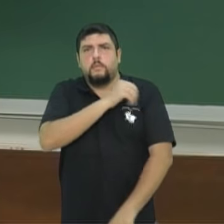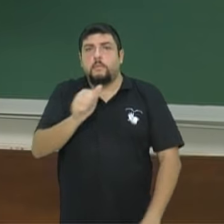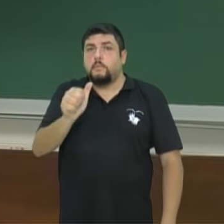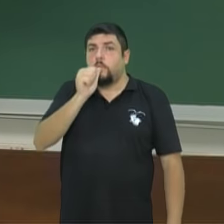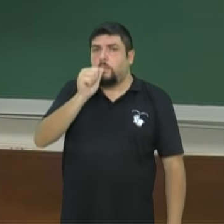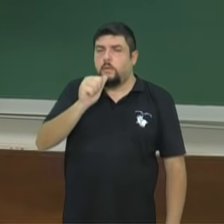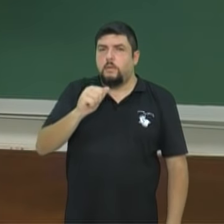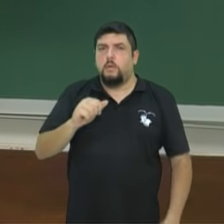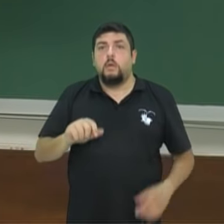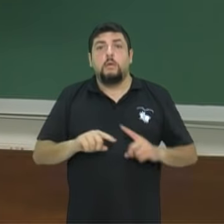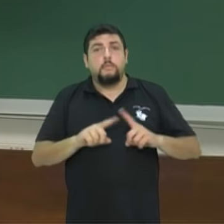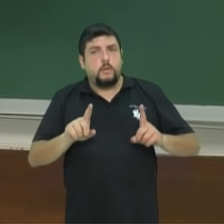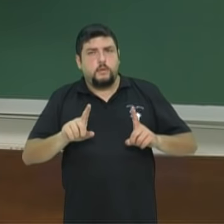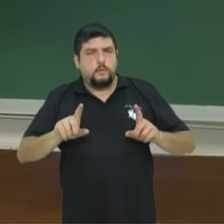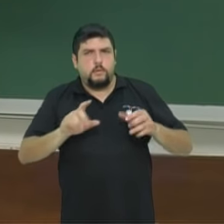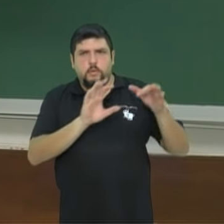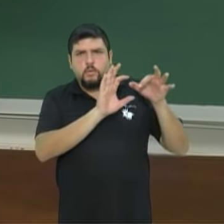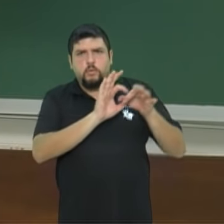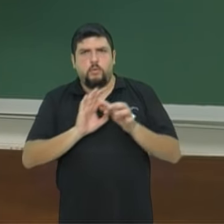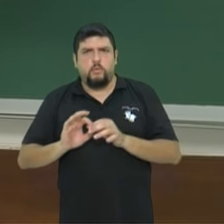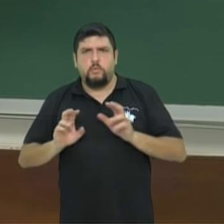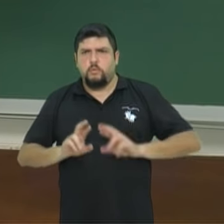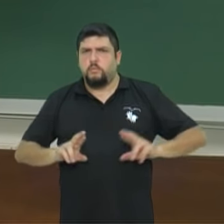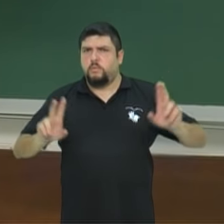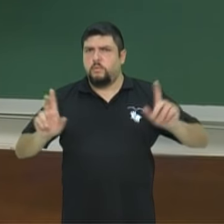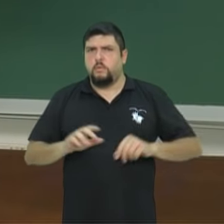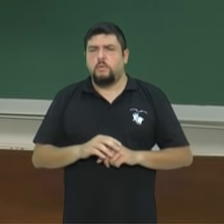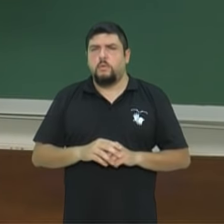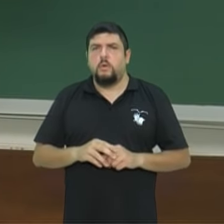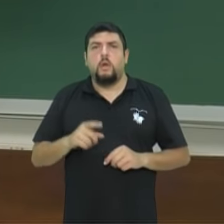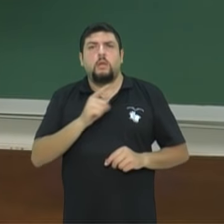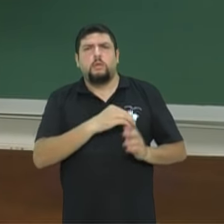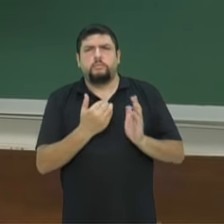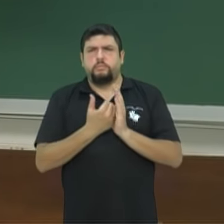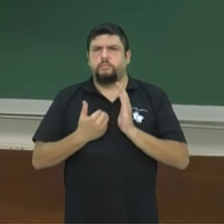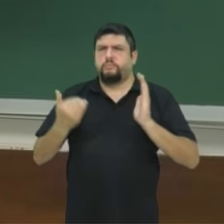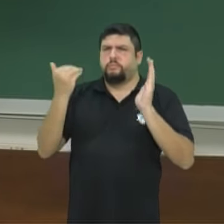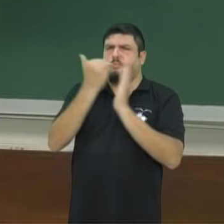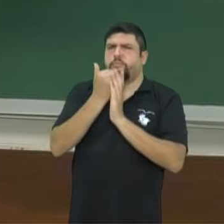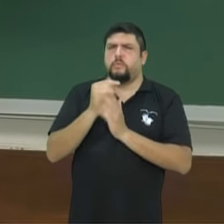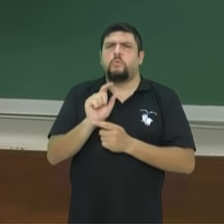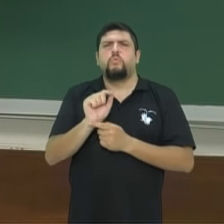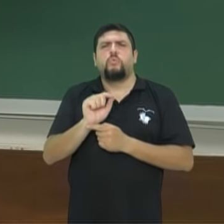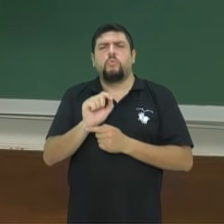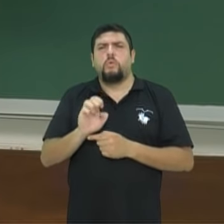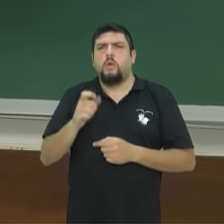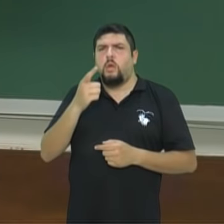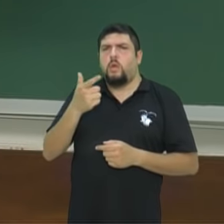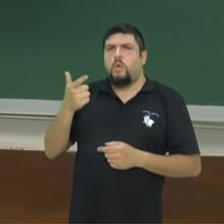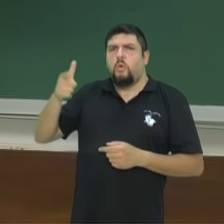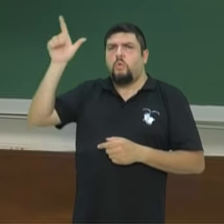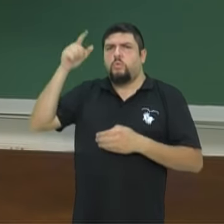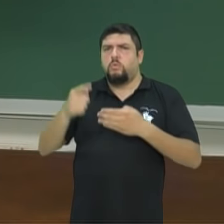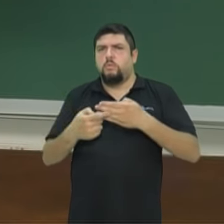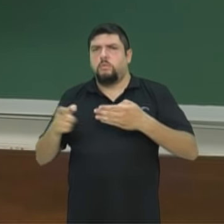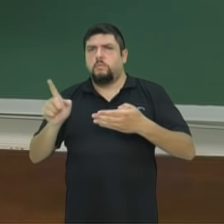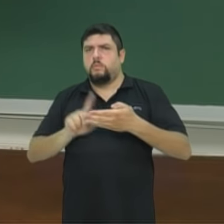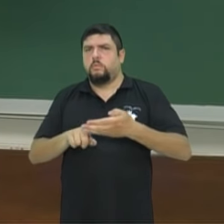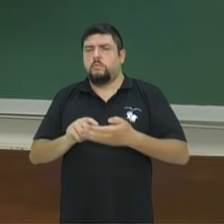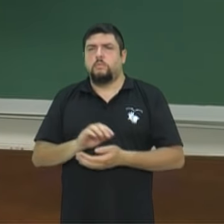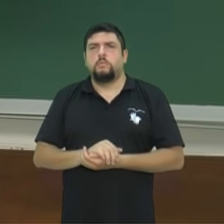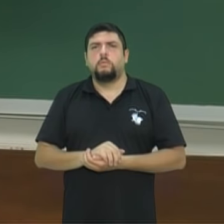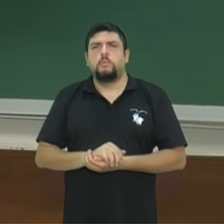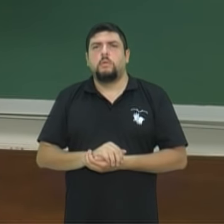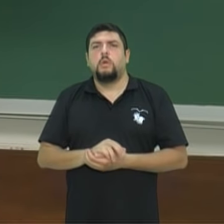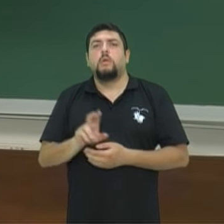caso não se trata disso. Se não se trata de bebida alcoólica, então a linguagem aqui adquire uma outra conotação, né? A gente tem